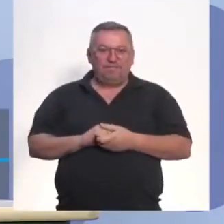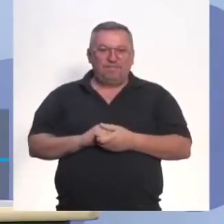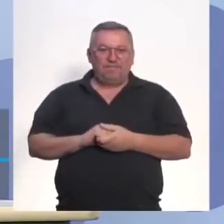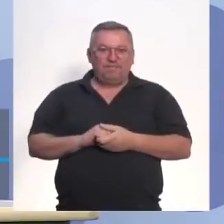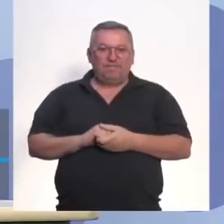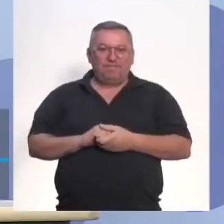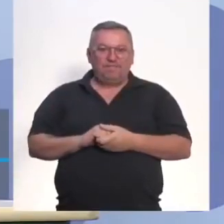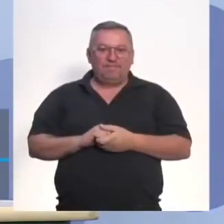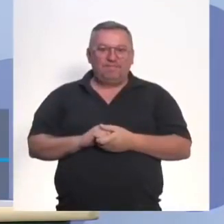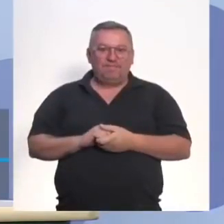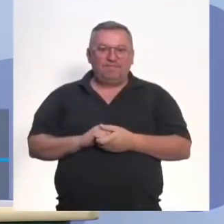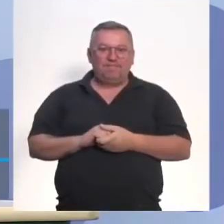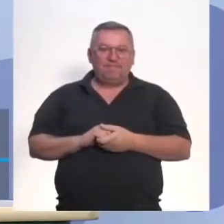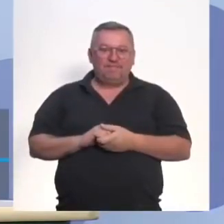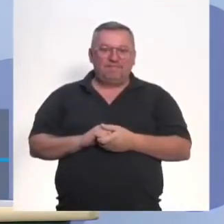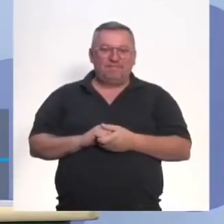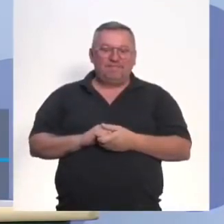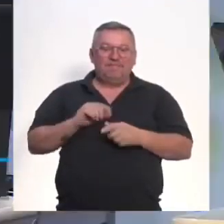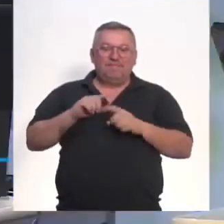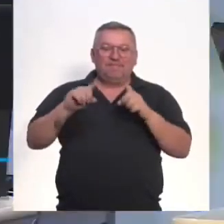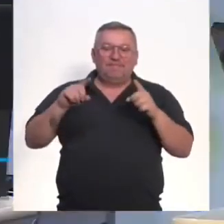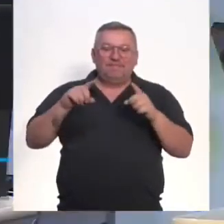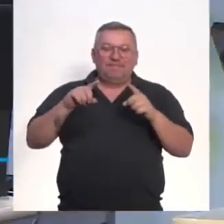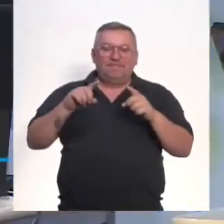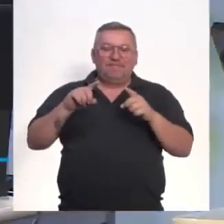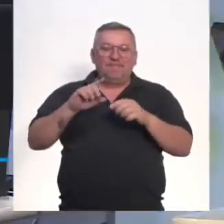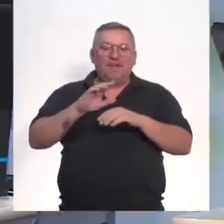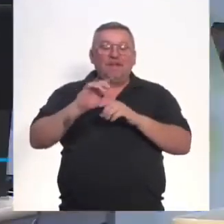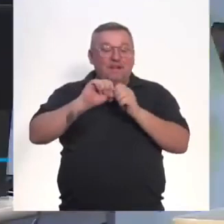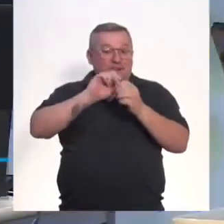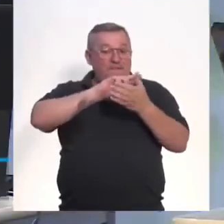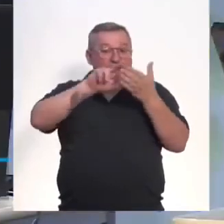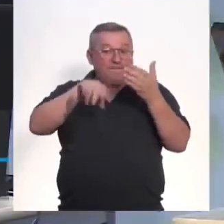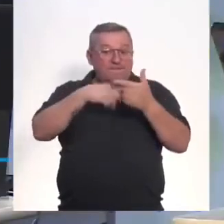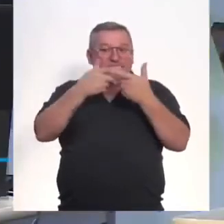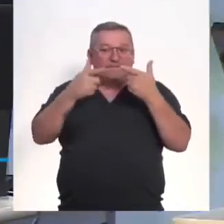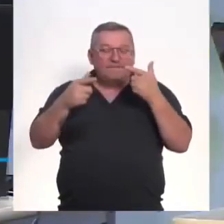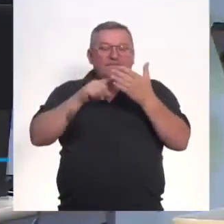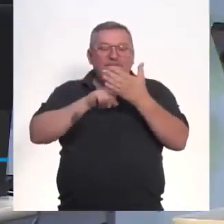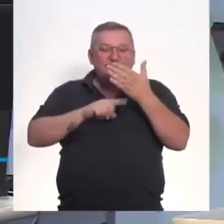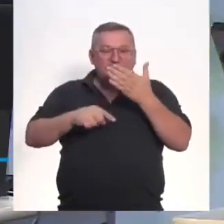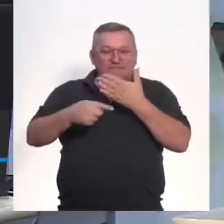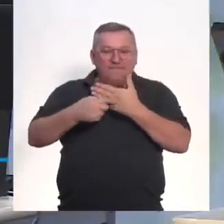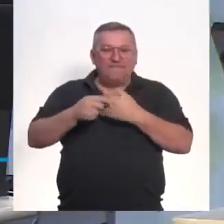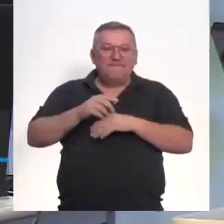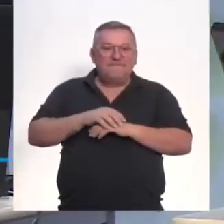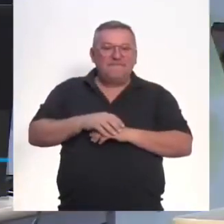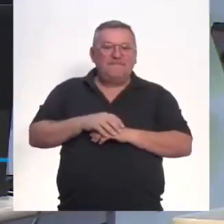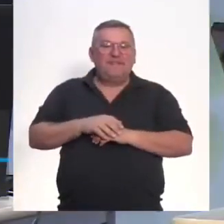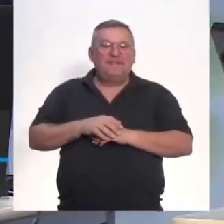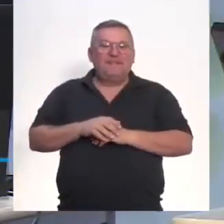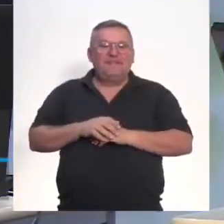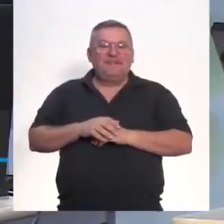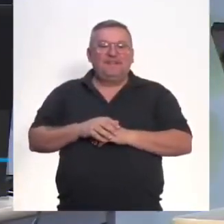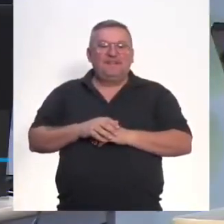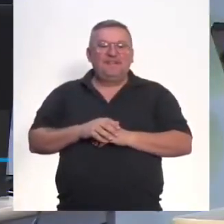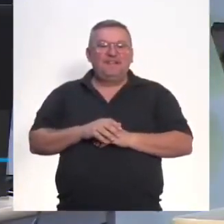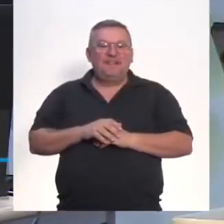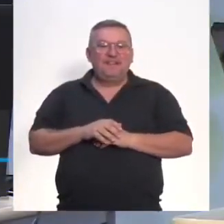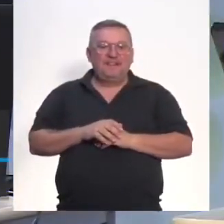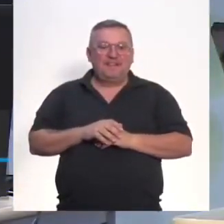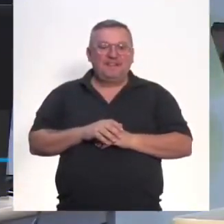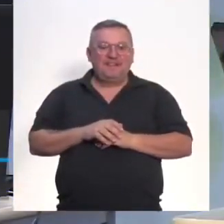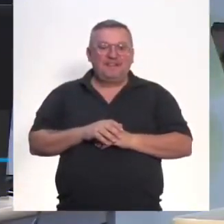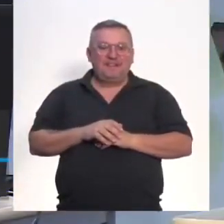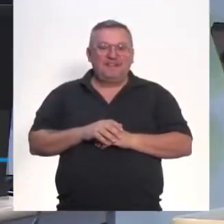Ah, Não importa o tá. tamanho, Não tamanho é mete documento. o nariz onde não é chamado. Mas no caso, o mosquito meteu o nariz e ganhou, hein? Ó, prestar atenção na